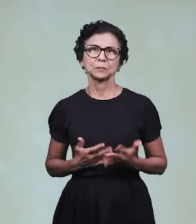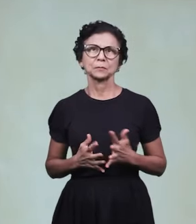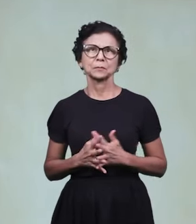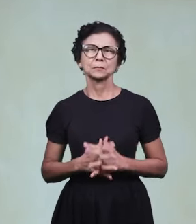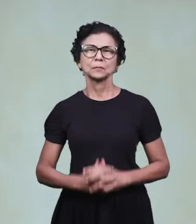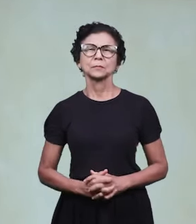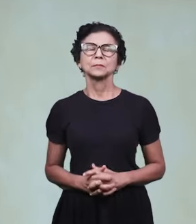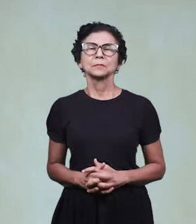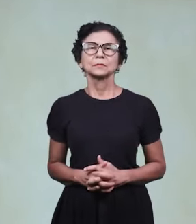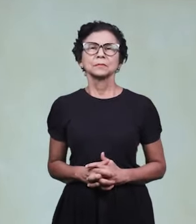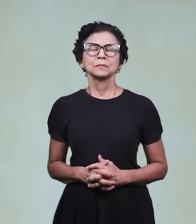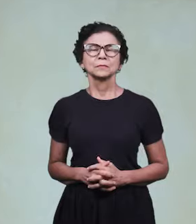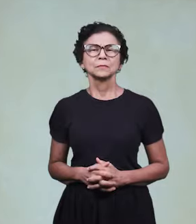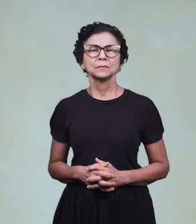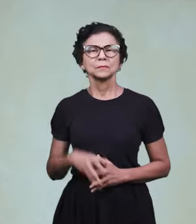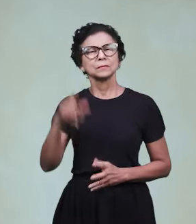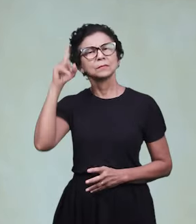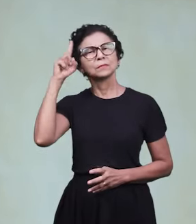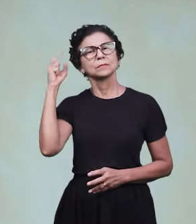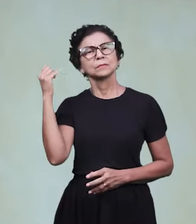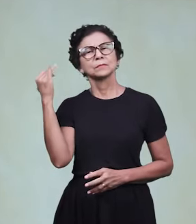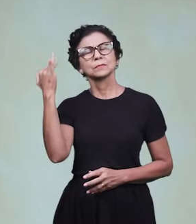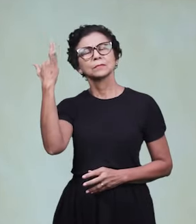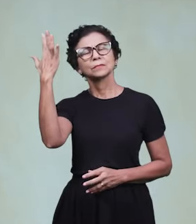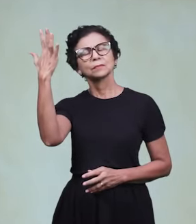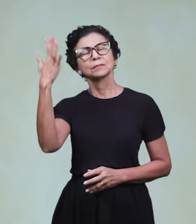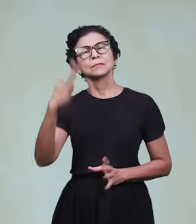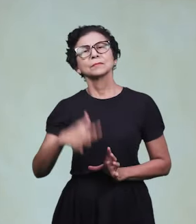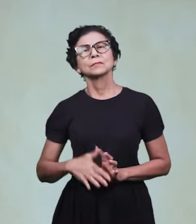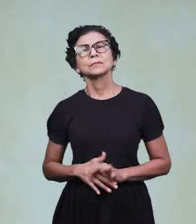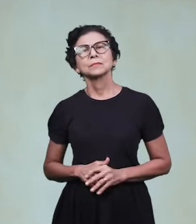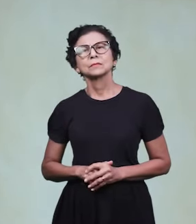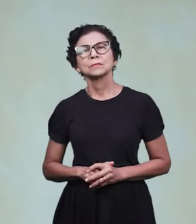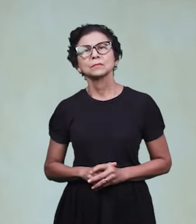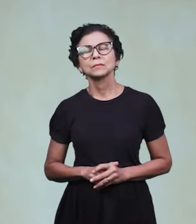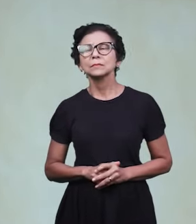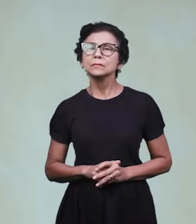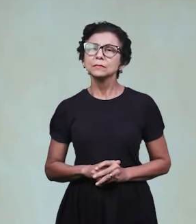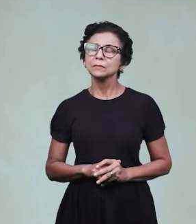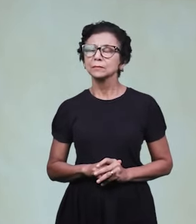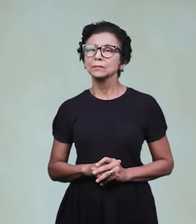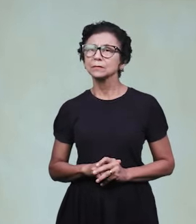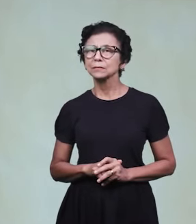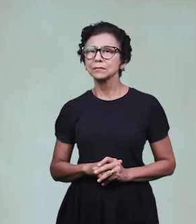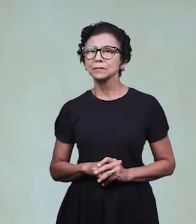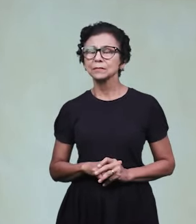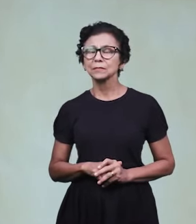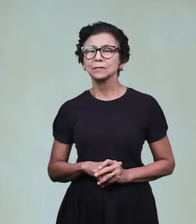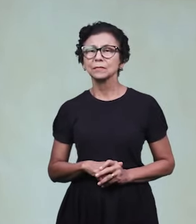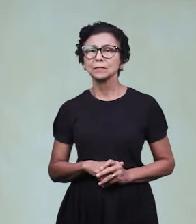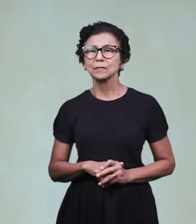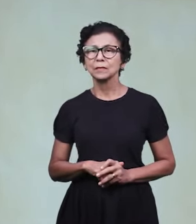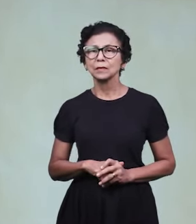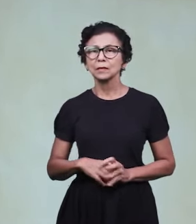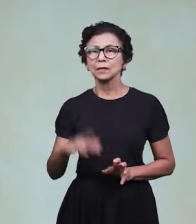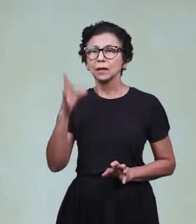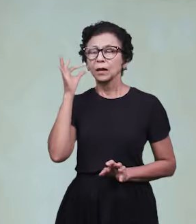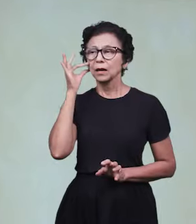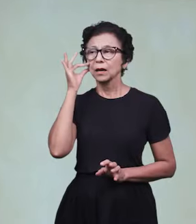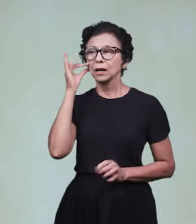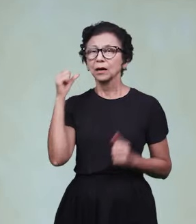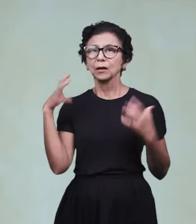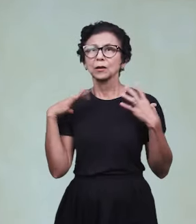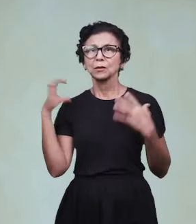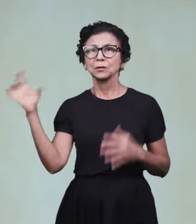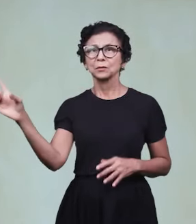ia todos os dias à madrugada, e ela acordou para ir à madrugada. Quando ela abriu a porta, tinha um anjo do Senhor. Ela olhou para ela